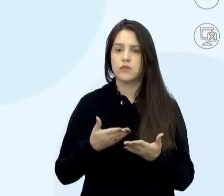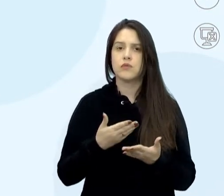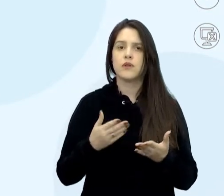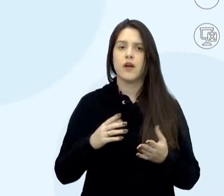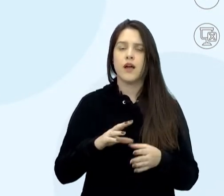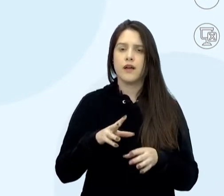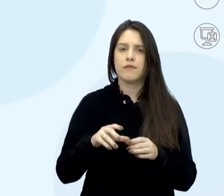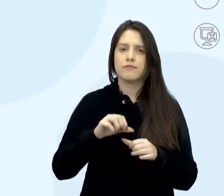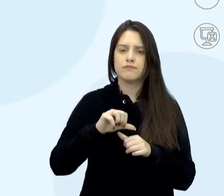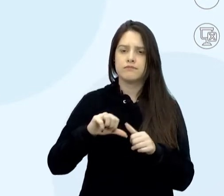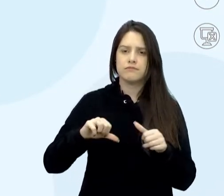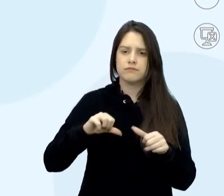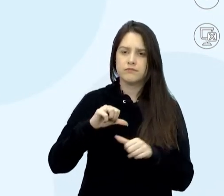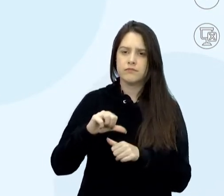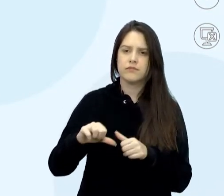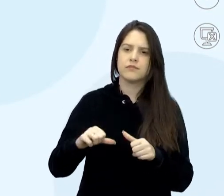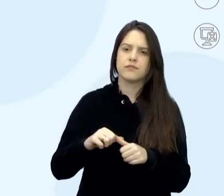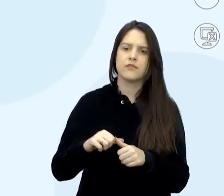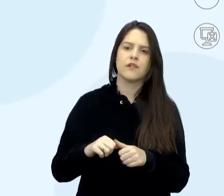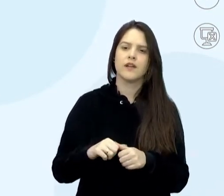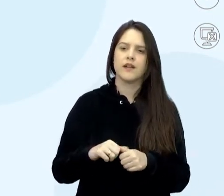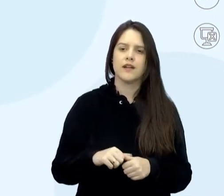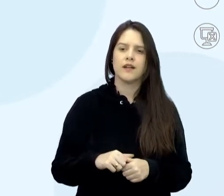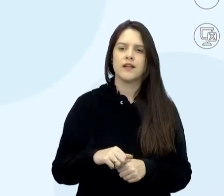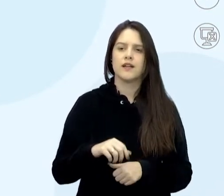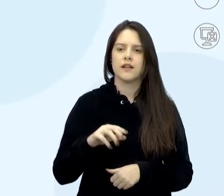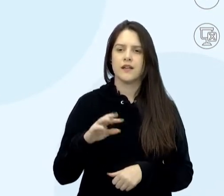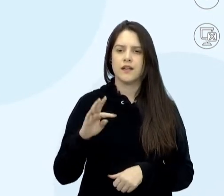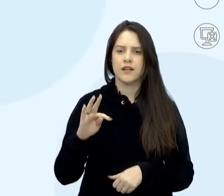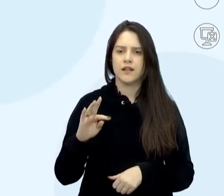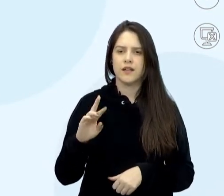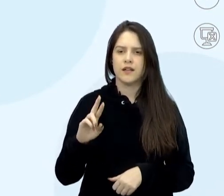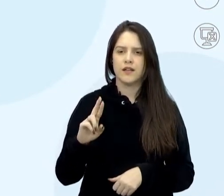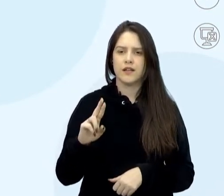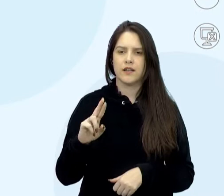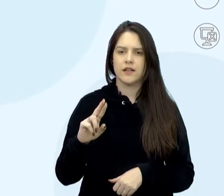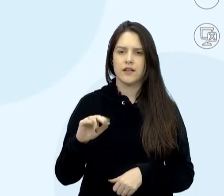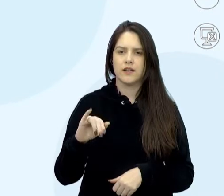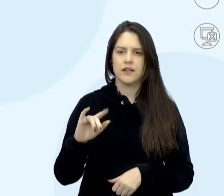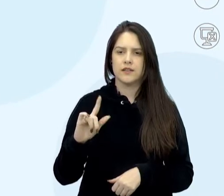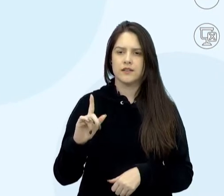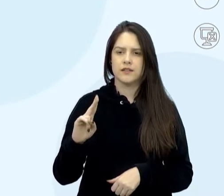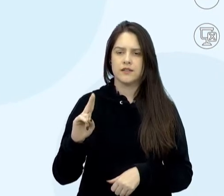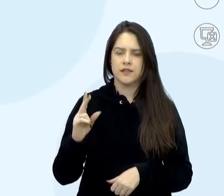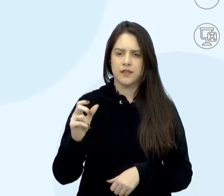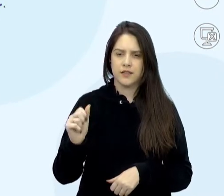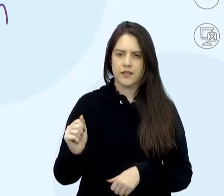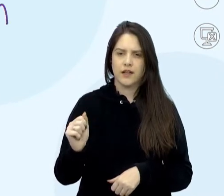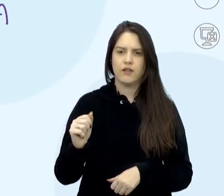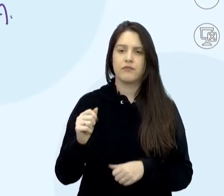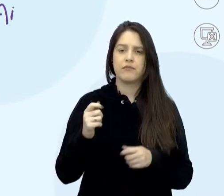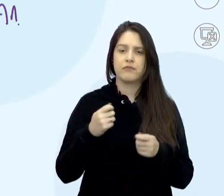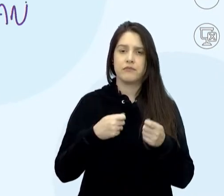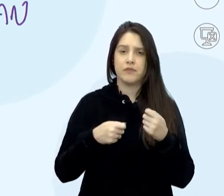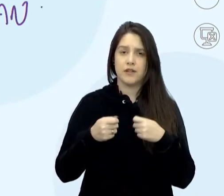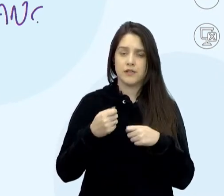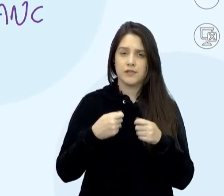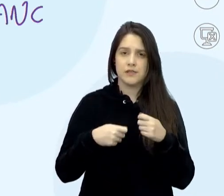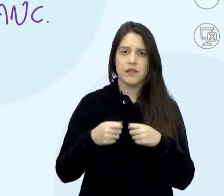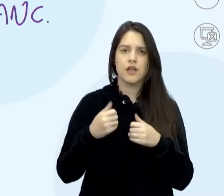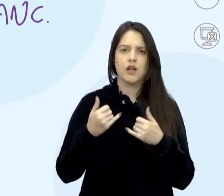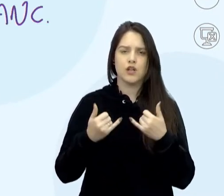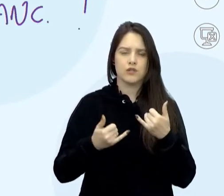uma trilha financeira, vamos escrever assim. O Heitor e a Suelen não me deram nome para esse jogo, mas